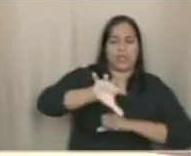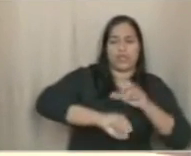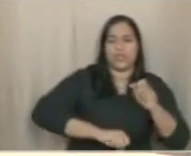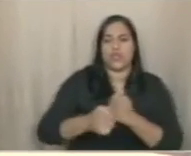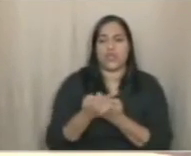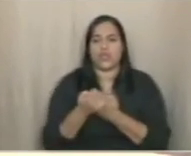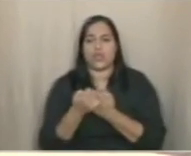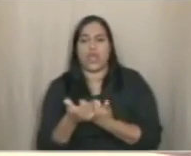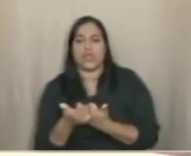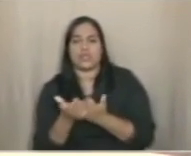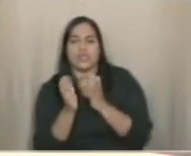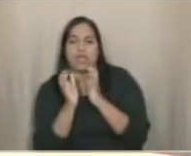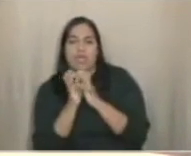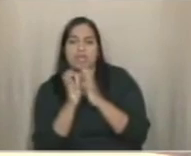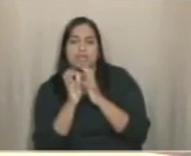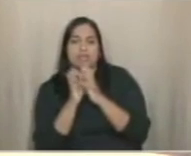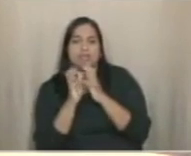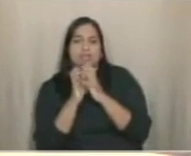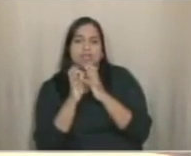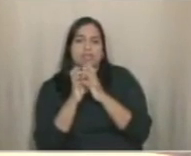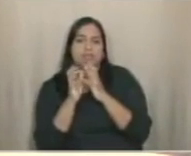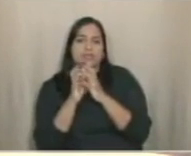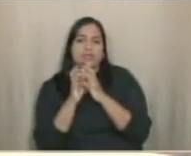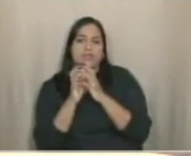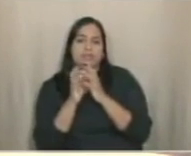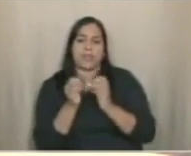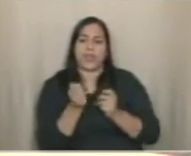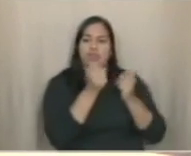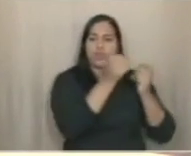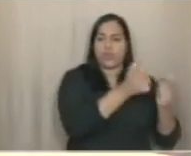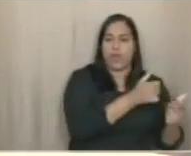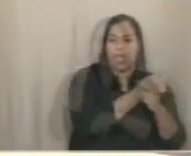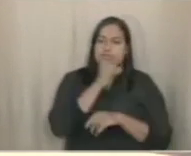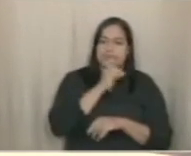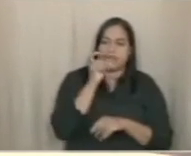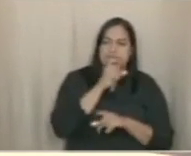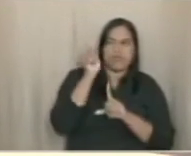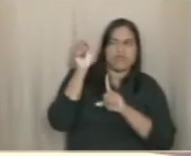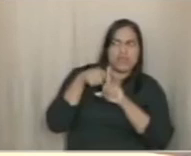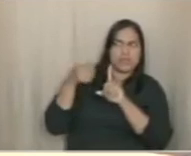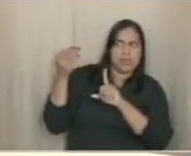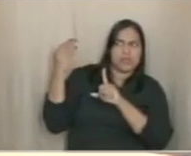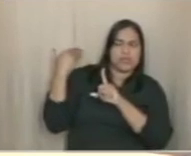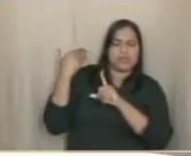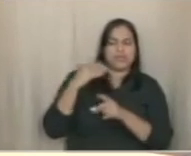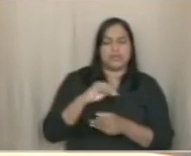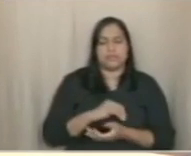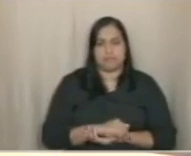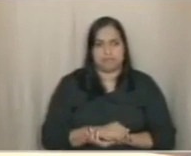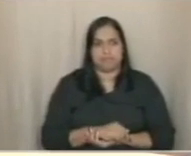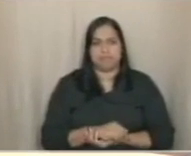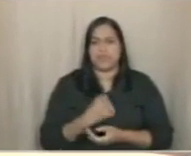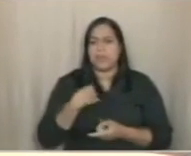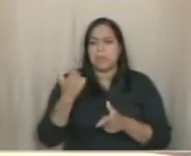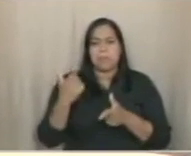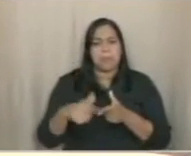Recife para doar a Santa Cruz do Capibaribe, o que não teria problema